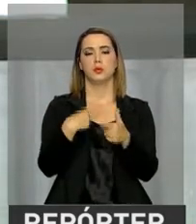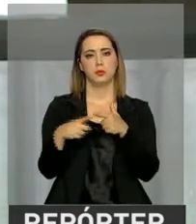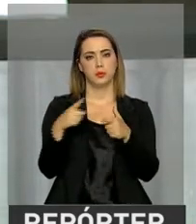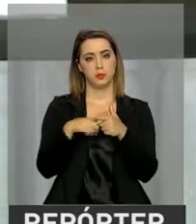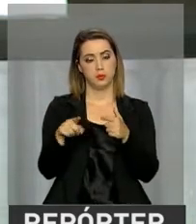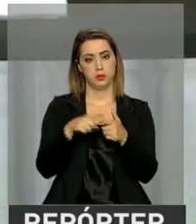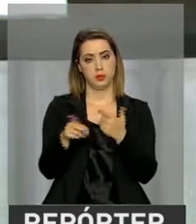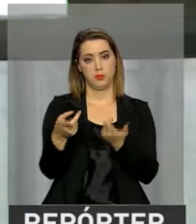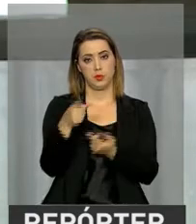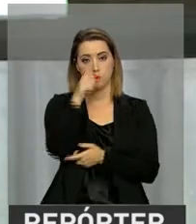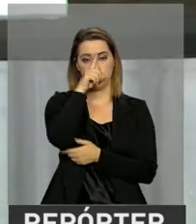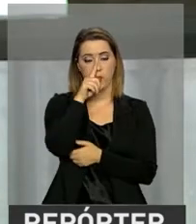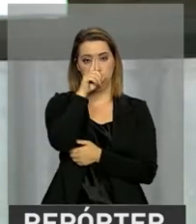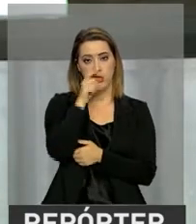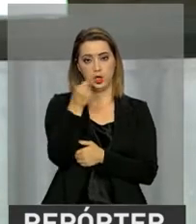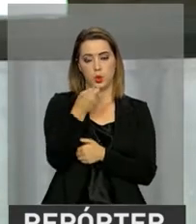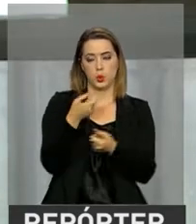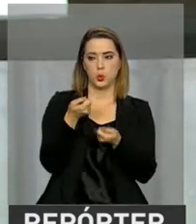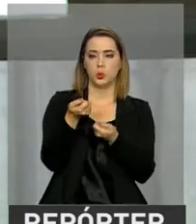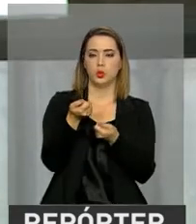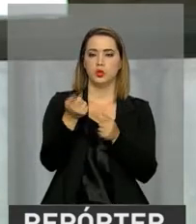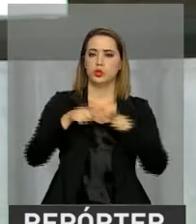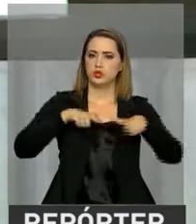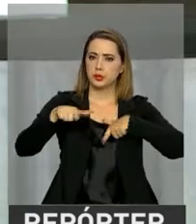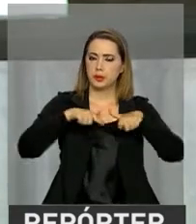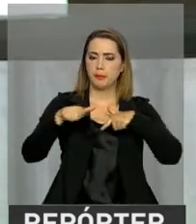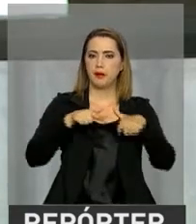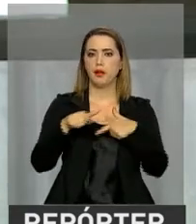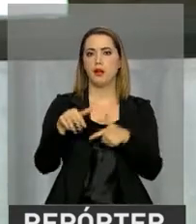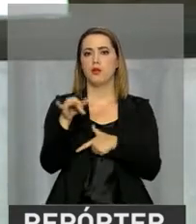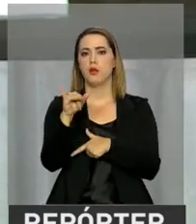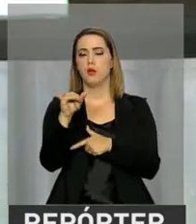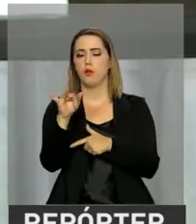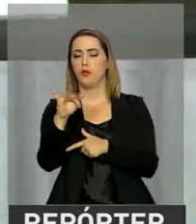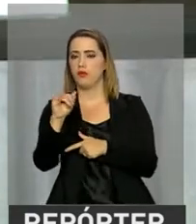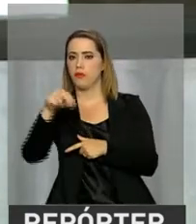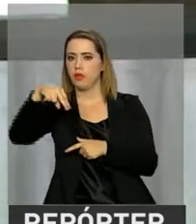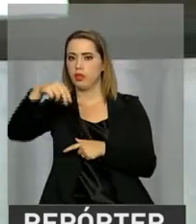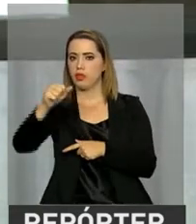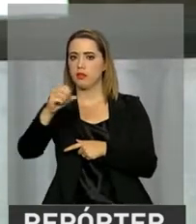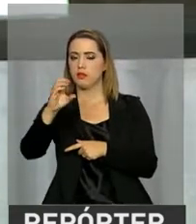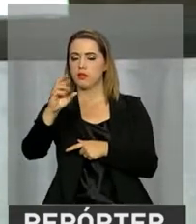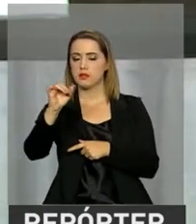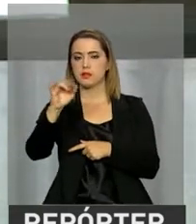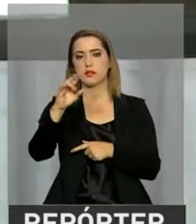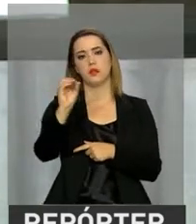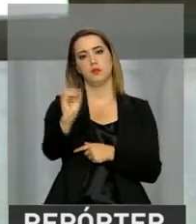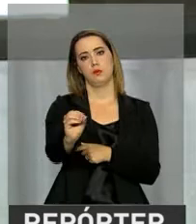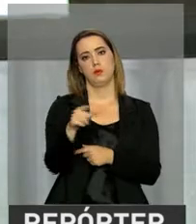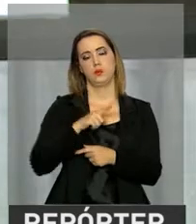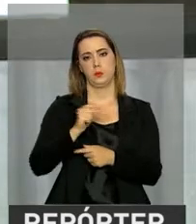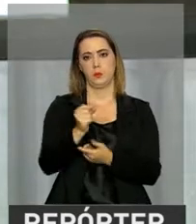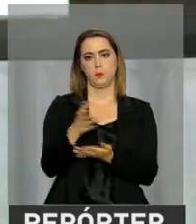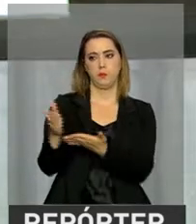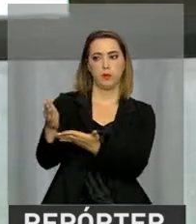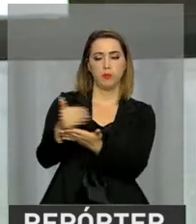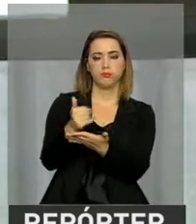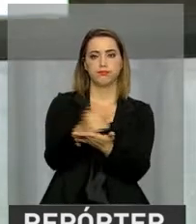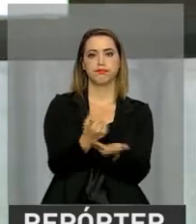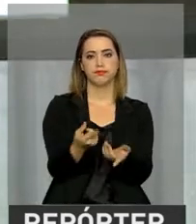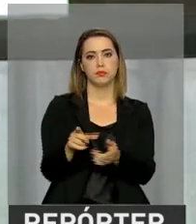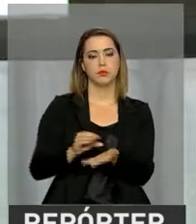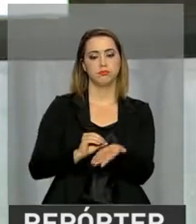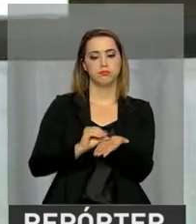em suas operações financeiras ou seja a instituição fez um provisionamento maior de recursos quer